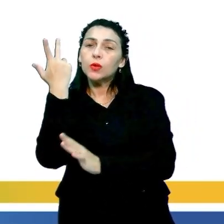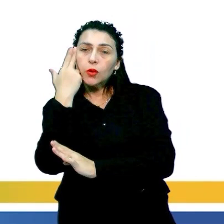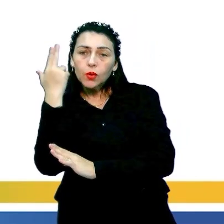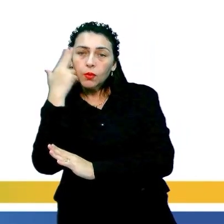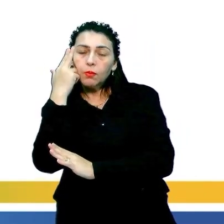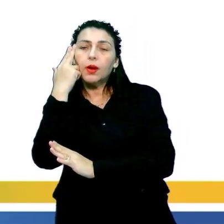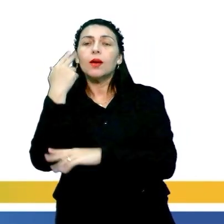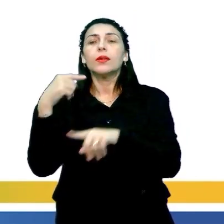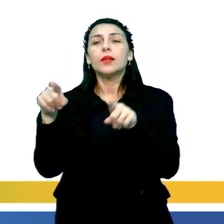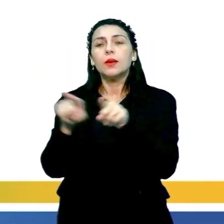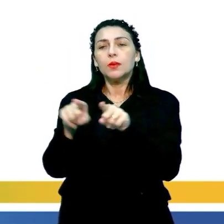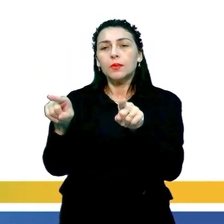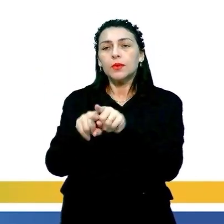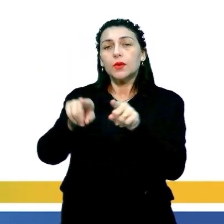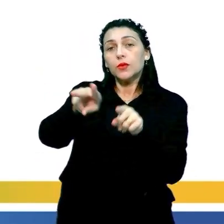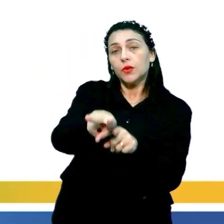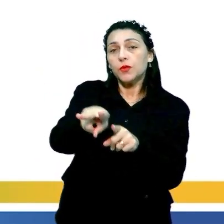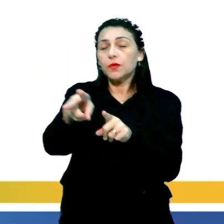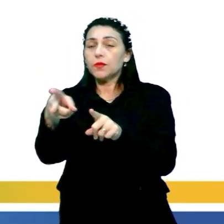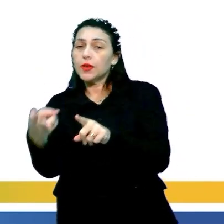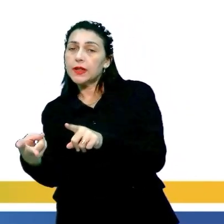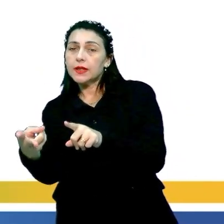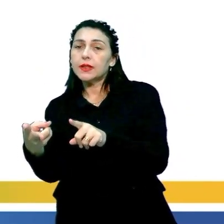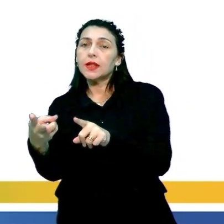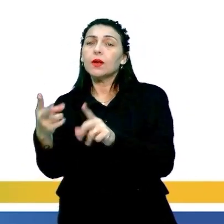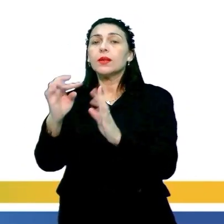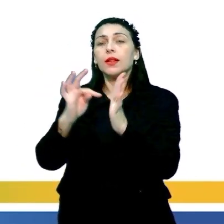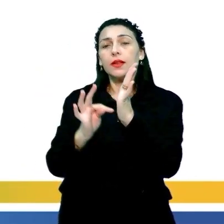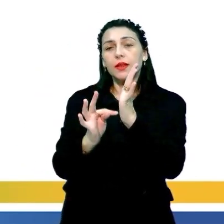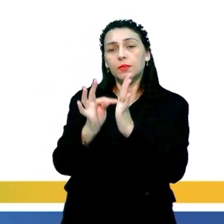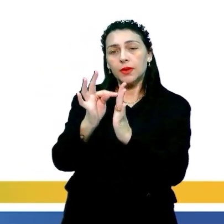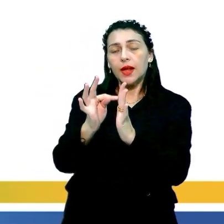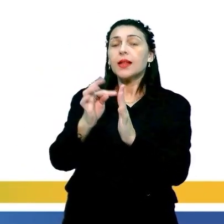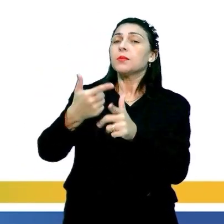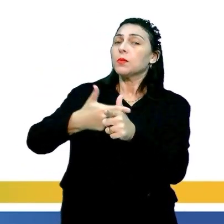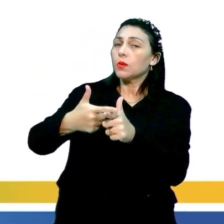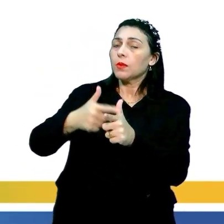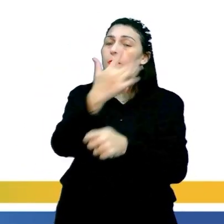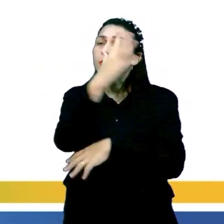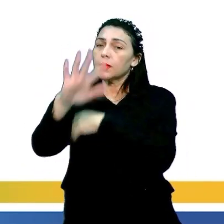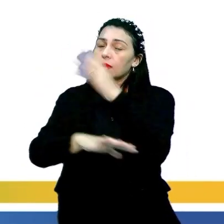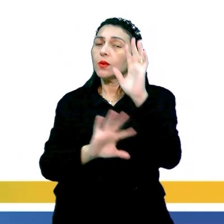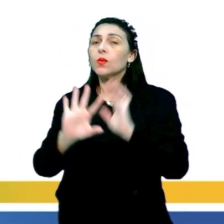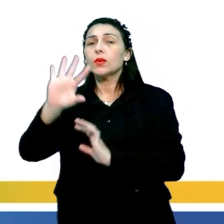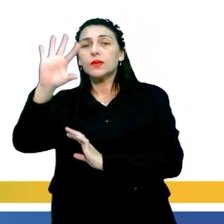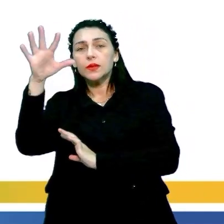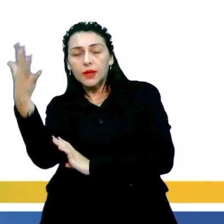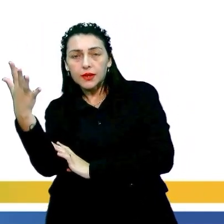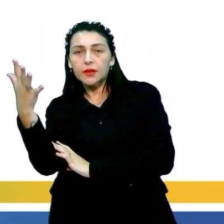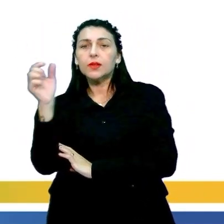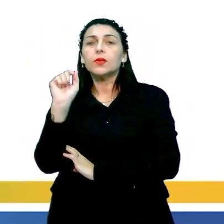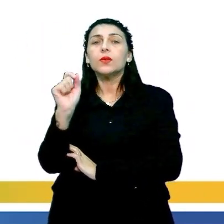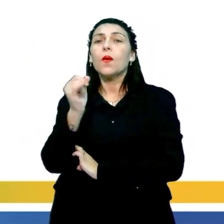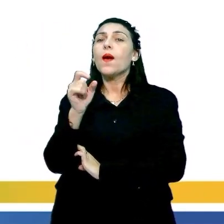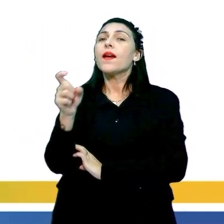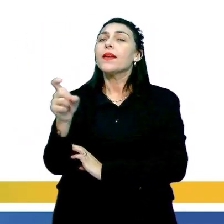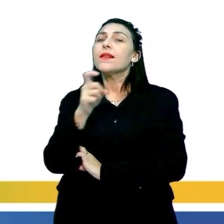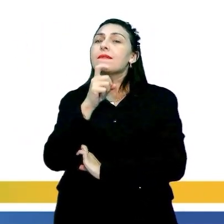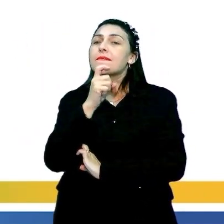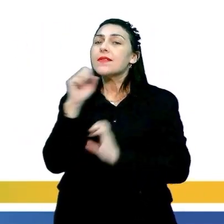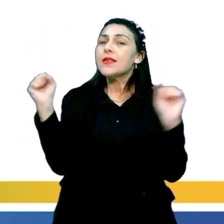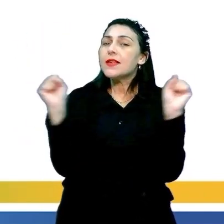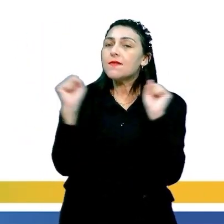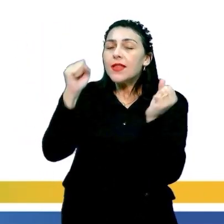atmosférico e o fluxo de inversão térmica. Este tipo de problema ambiental ele acontece geralmente no inverno e